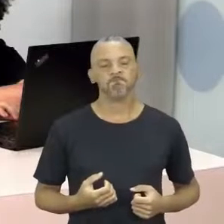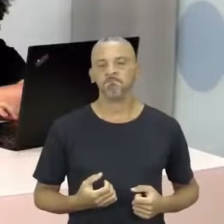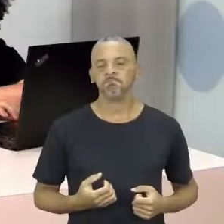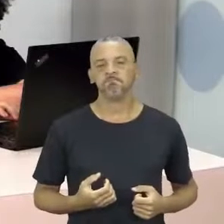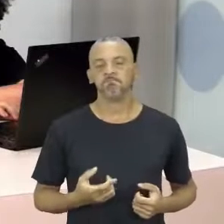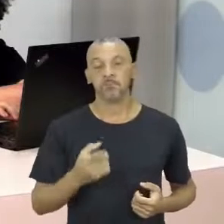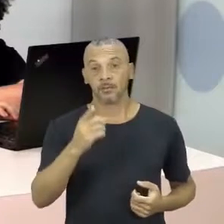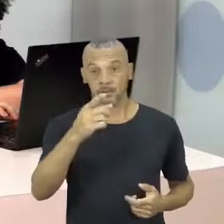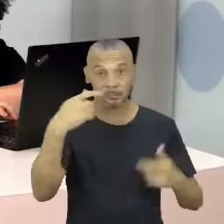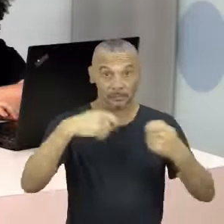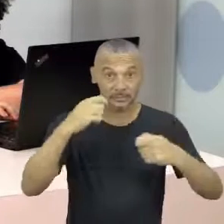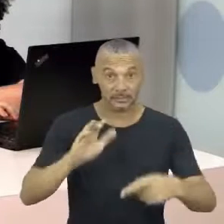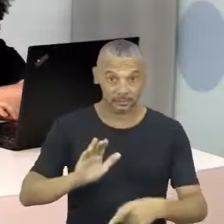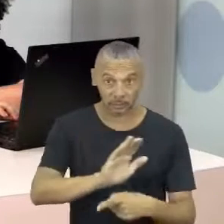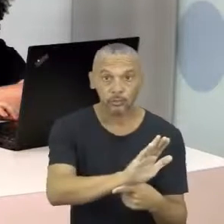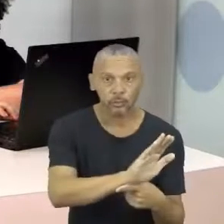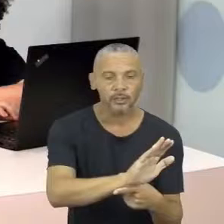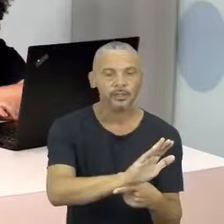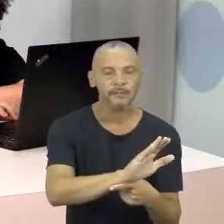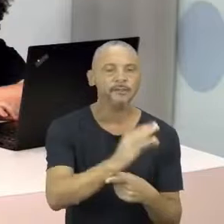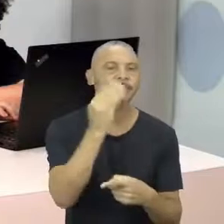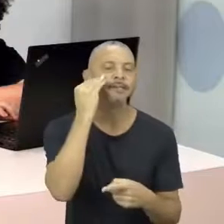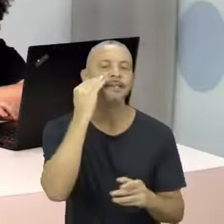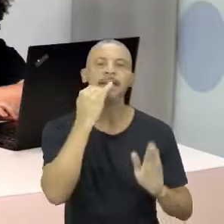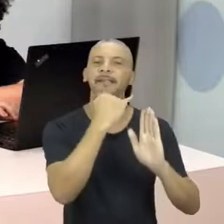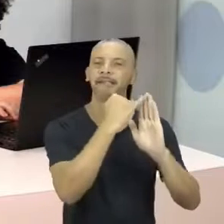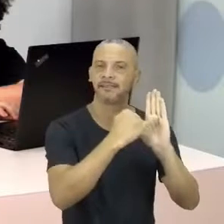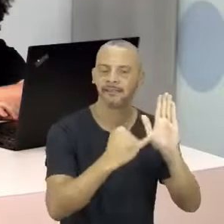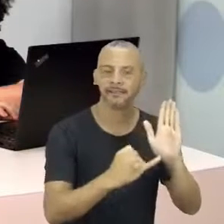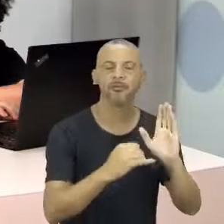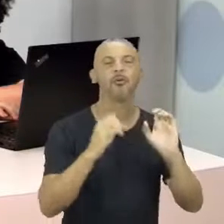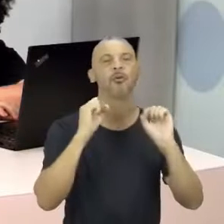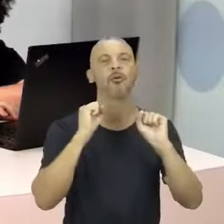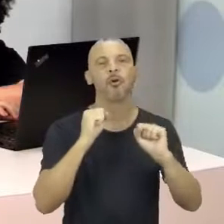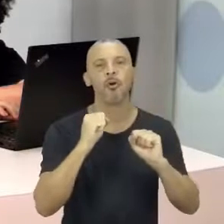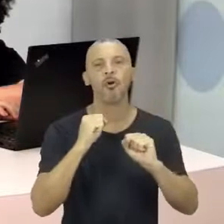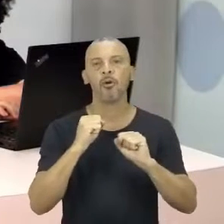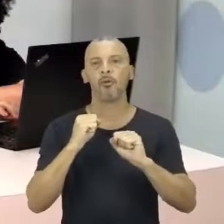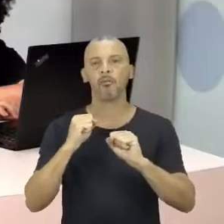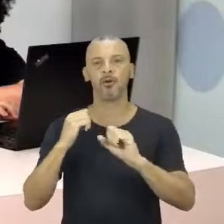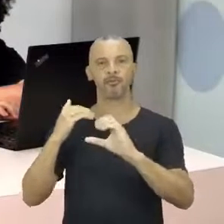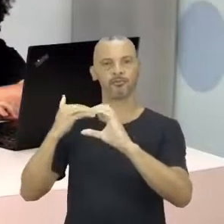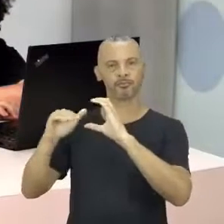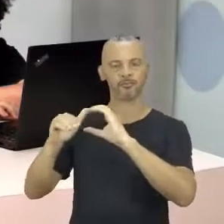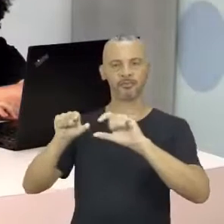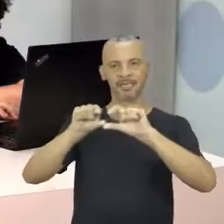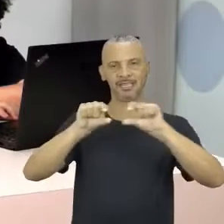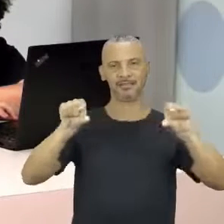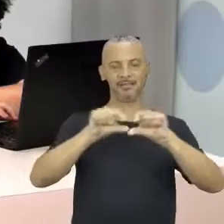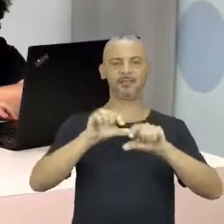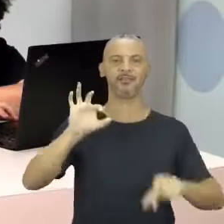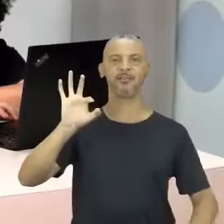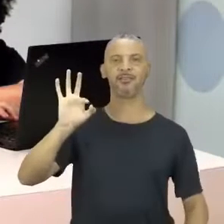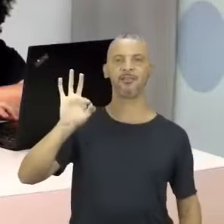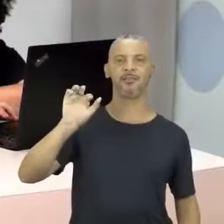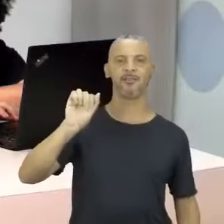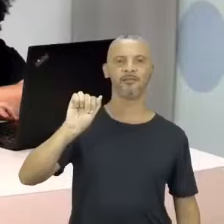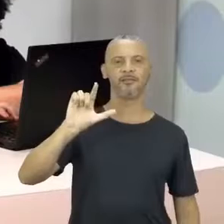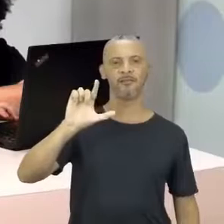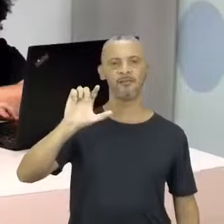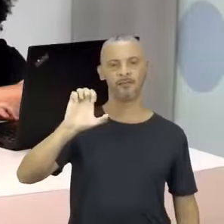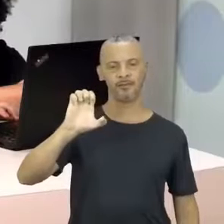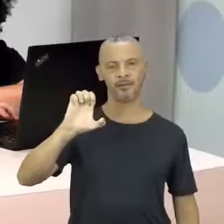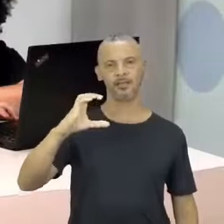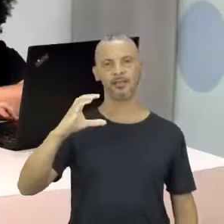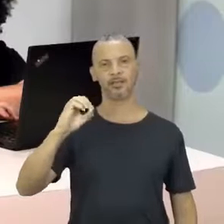O apoio que vocês precisarem para fazer a inscrição, vocês podem encaminhar no Fale com RH, que é o nosso e-mail, né? Fale com